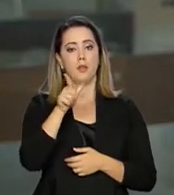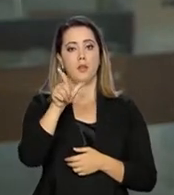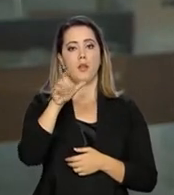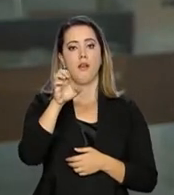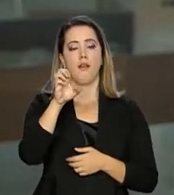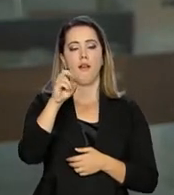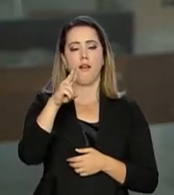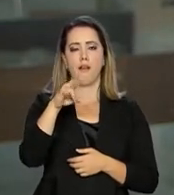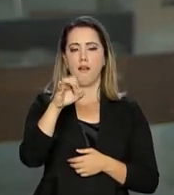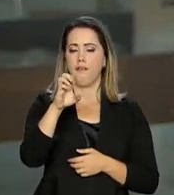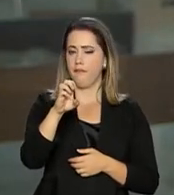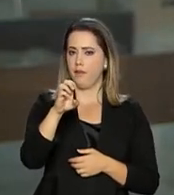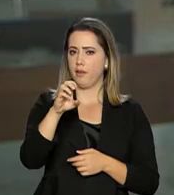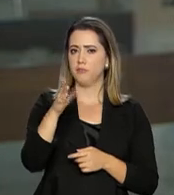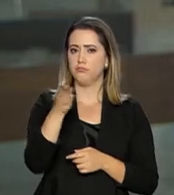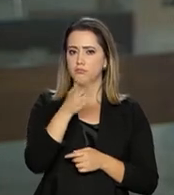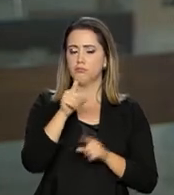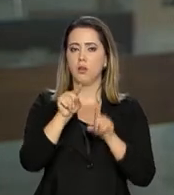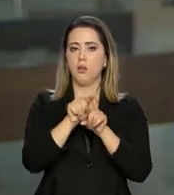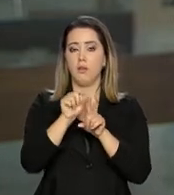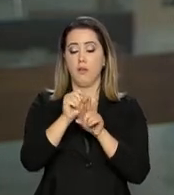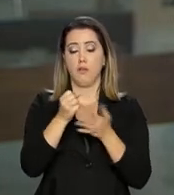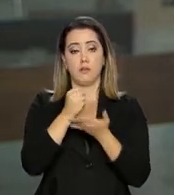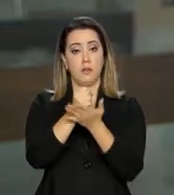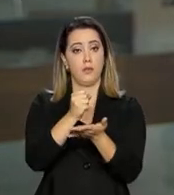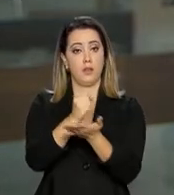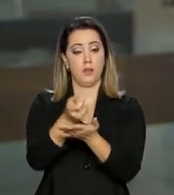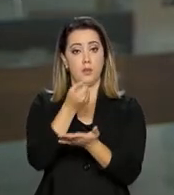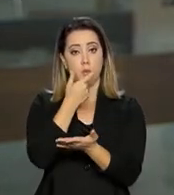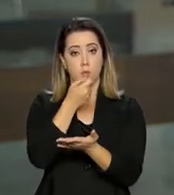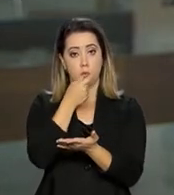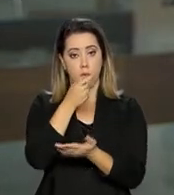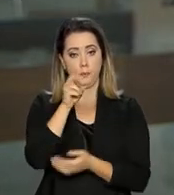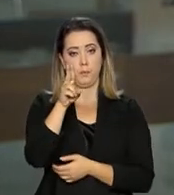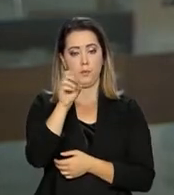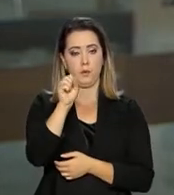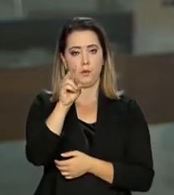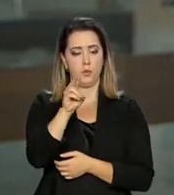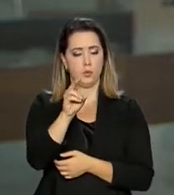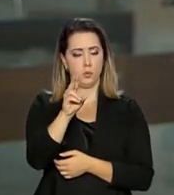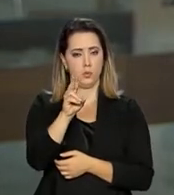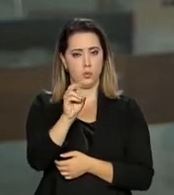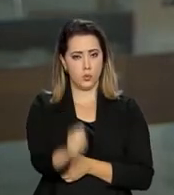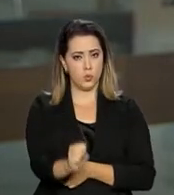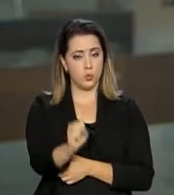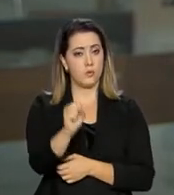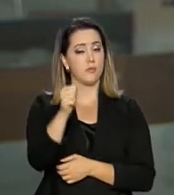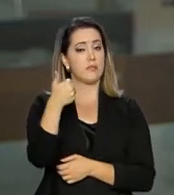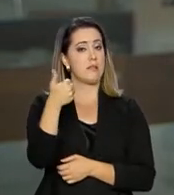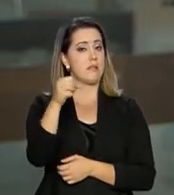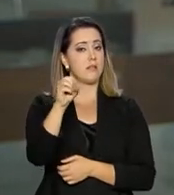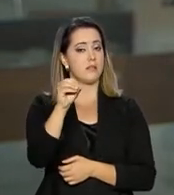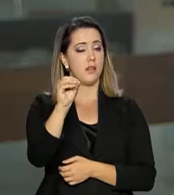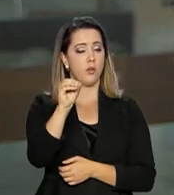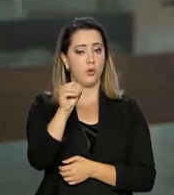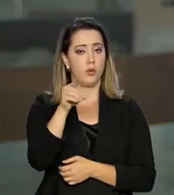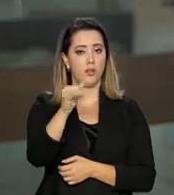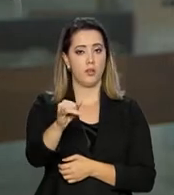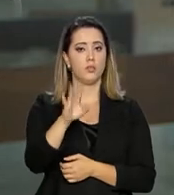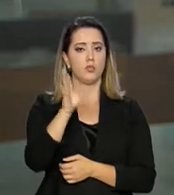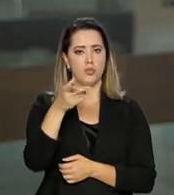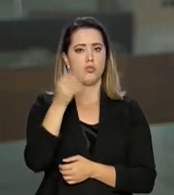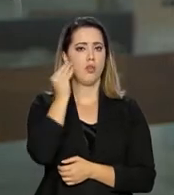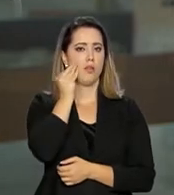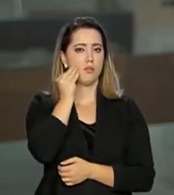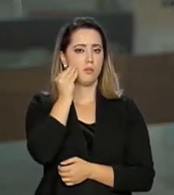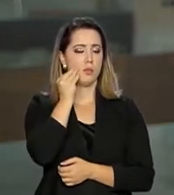tirar sertã vai estar disponível aos pacientes do sus em até 180 dias o remédio já foi testado em países como